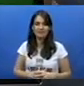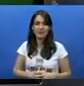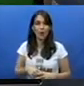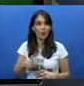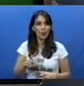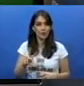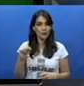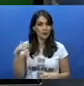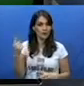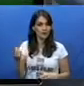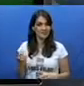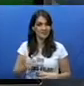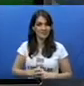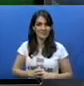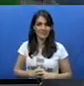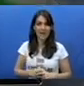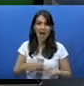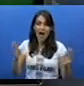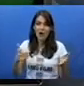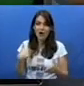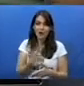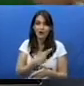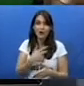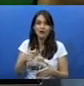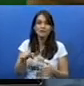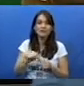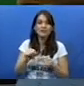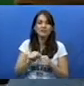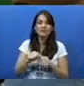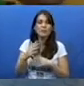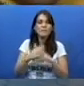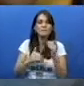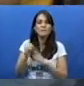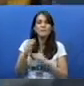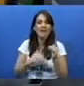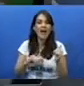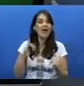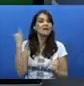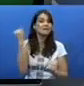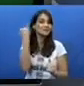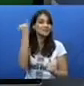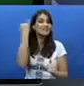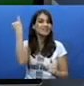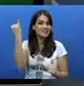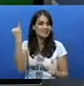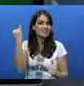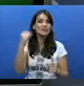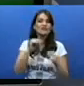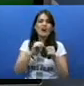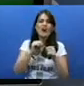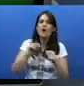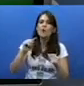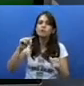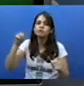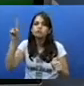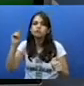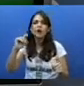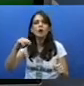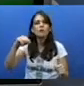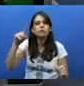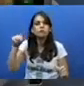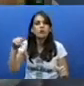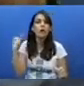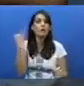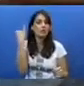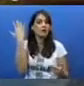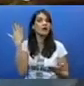Continuando. Agora nós vamos colocar isso em prática. Olha a importância do acento na palavrinha, como eu expliquei ali